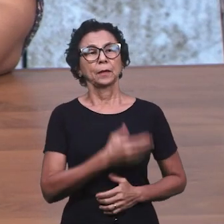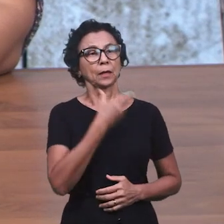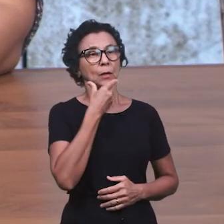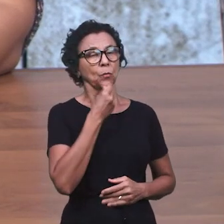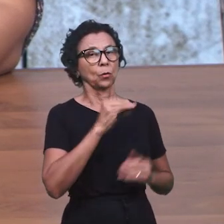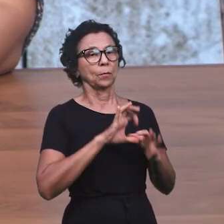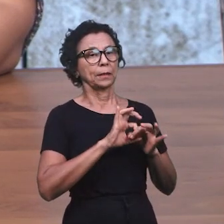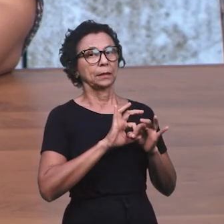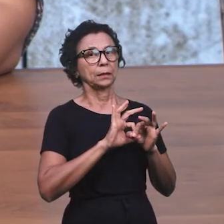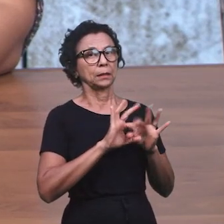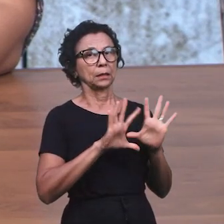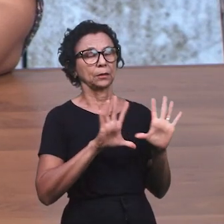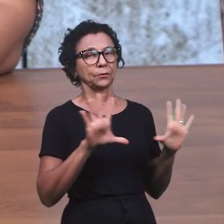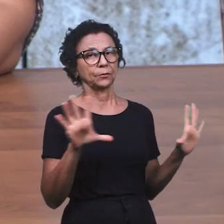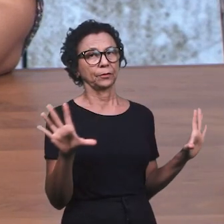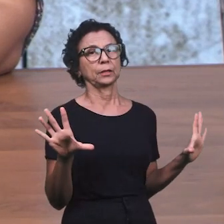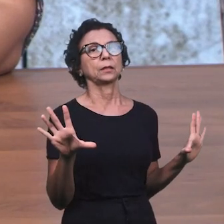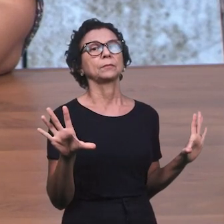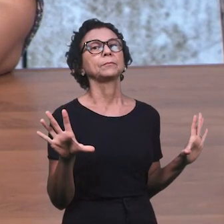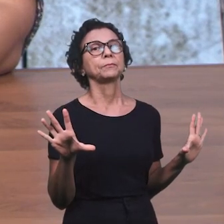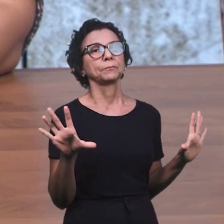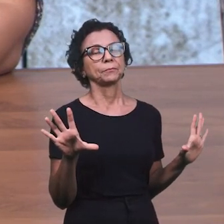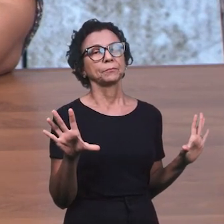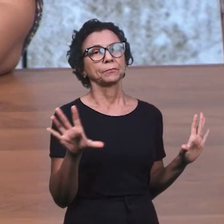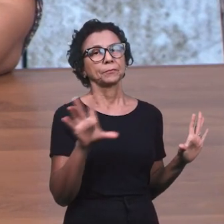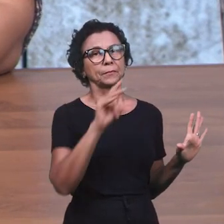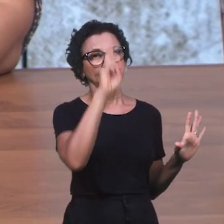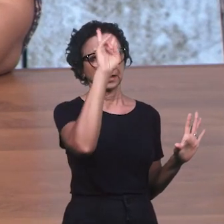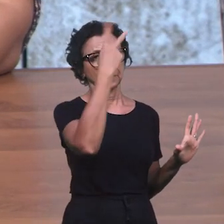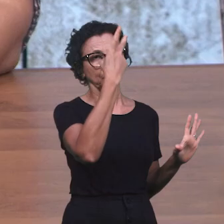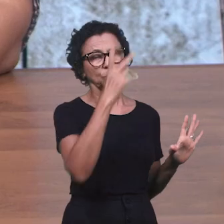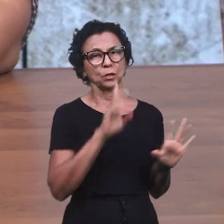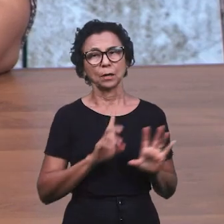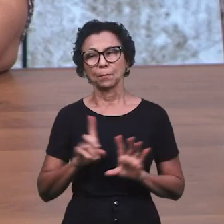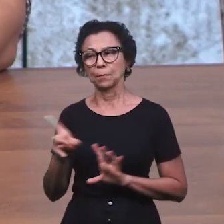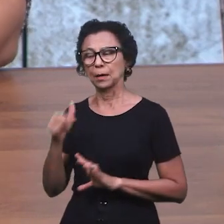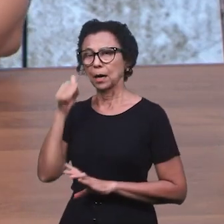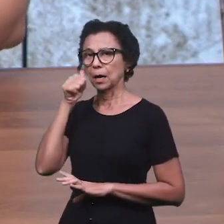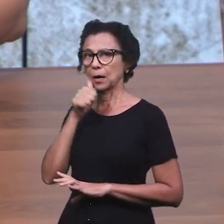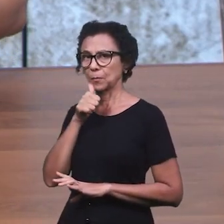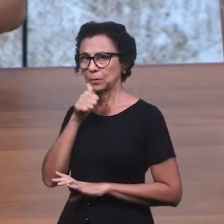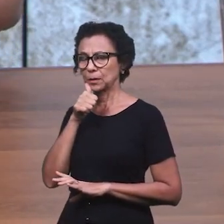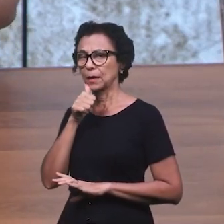iniquidade, porém a mulher levará a sua iniquidade.